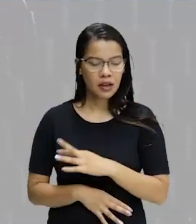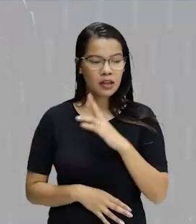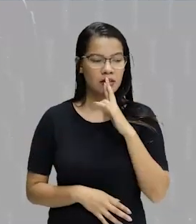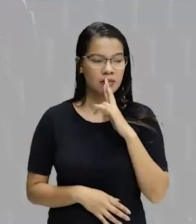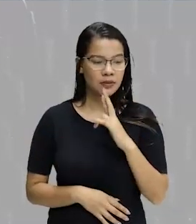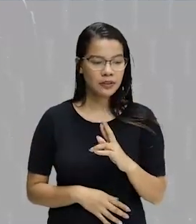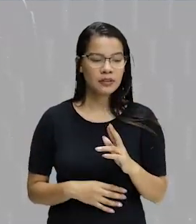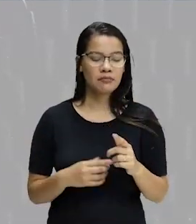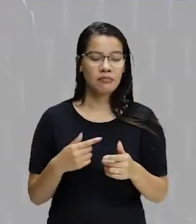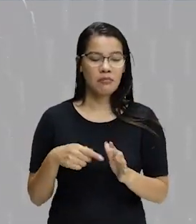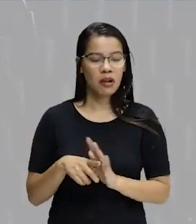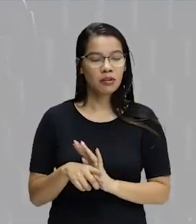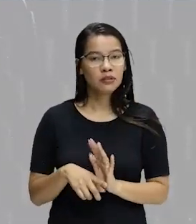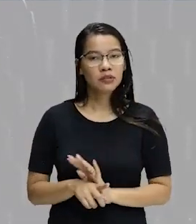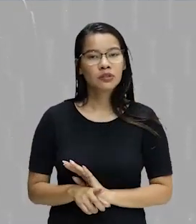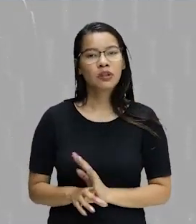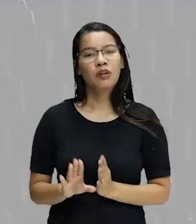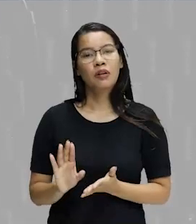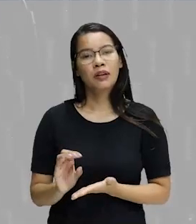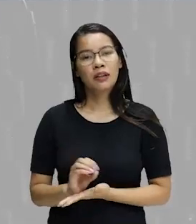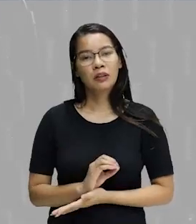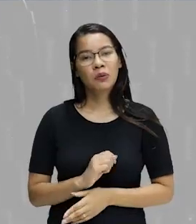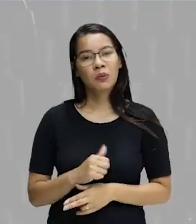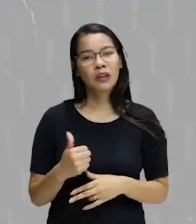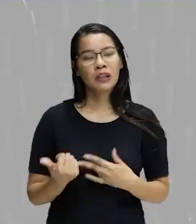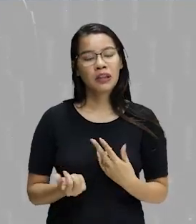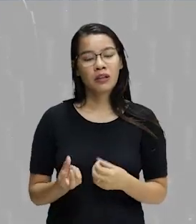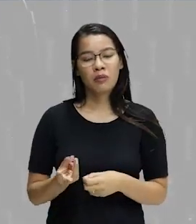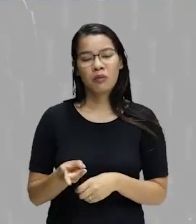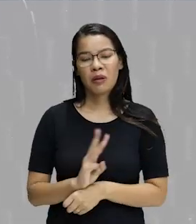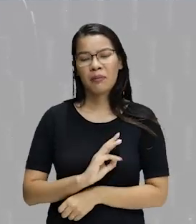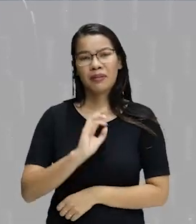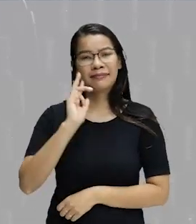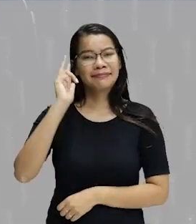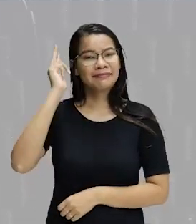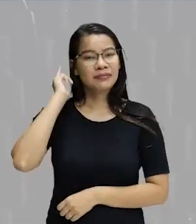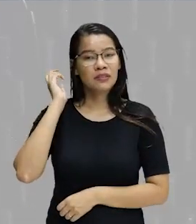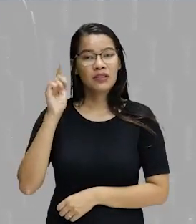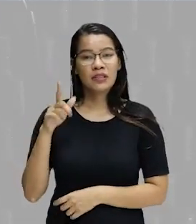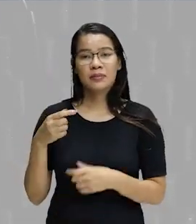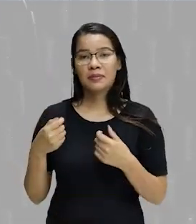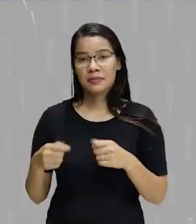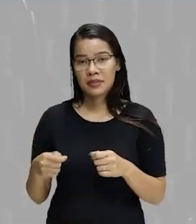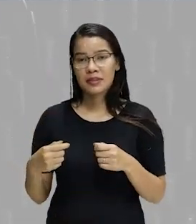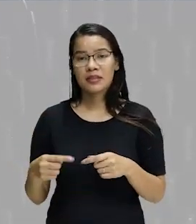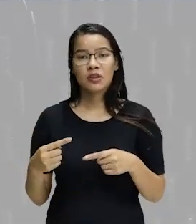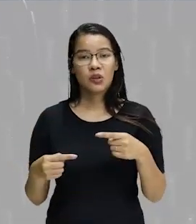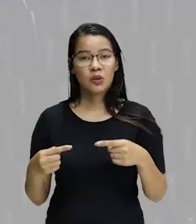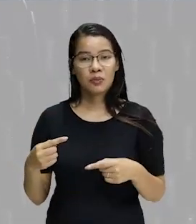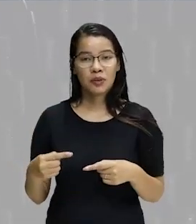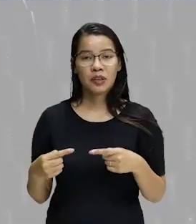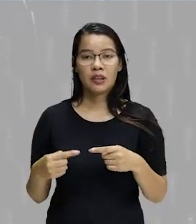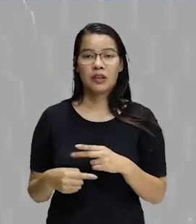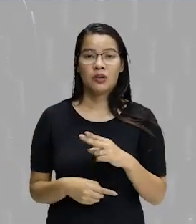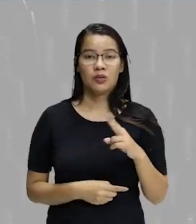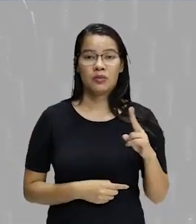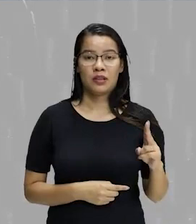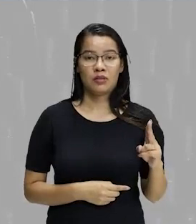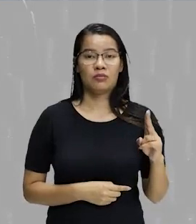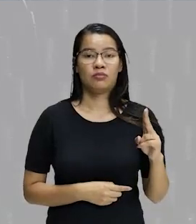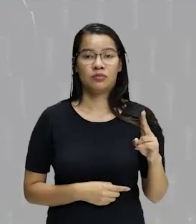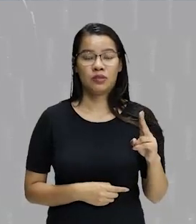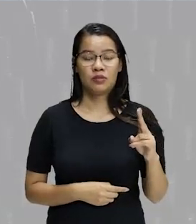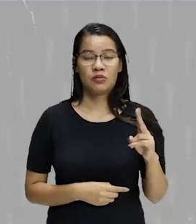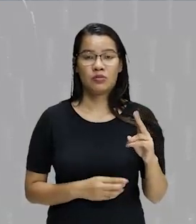de orgânica, no Enem, na UEMA, nos vestibulares, você precisa dominar a nomenclatura dos